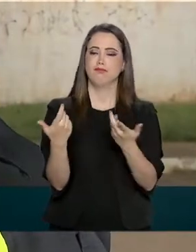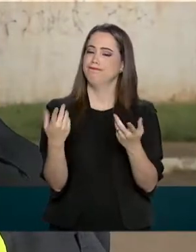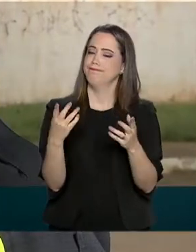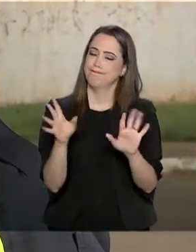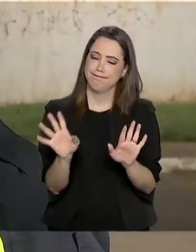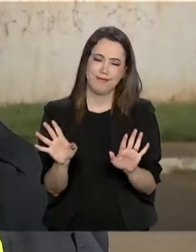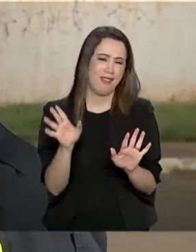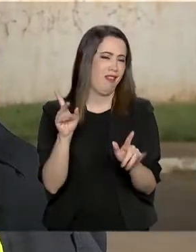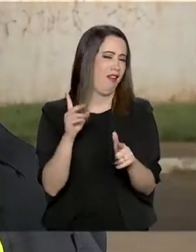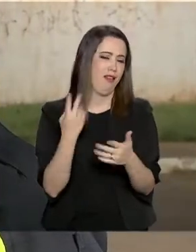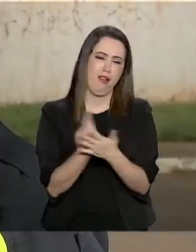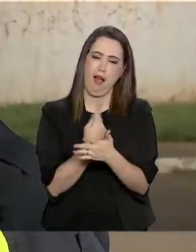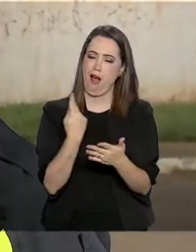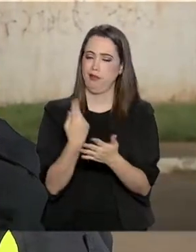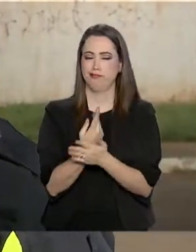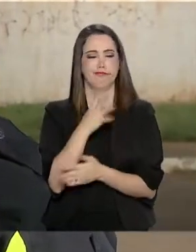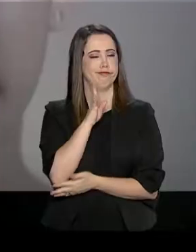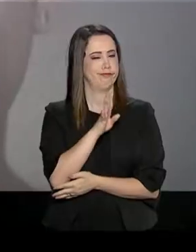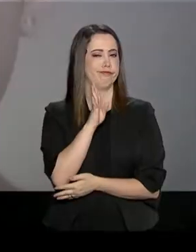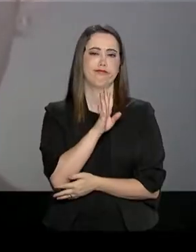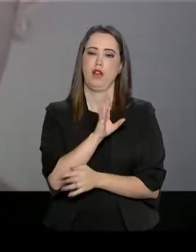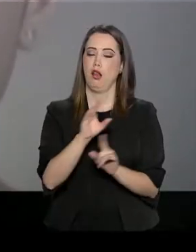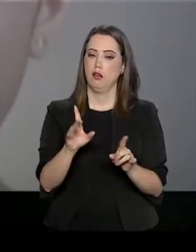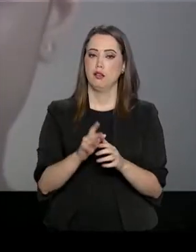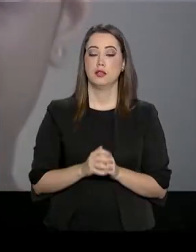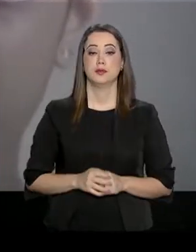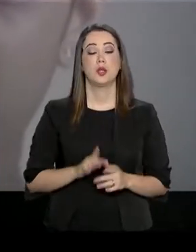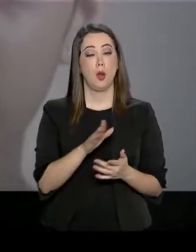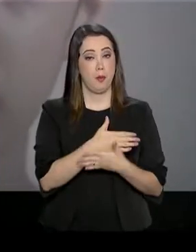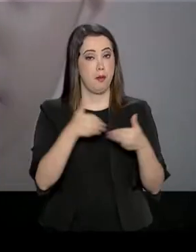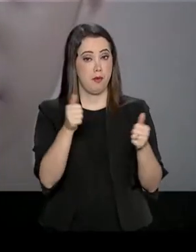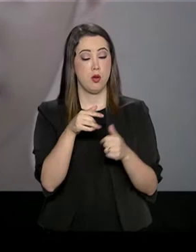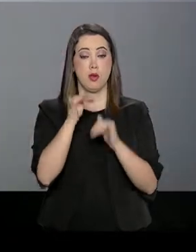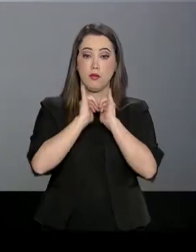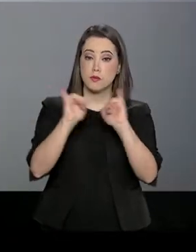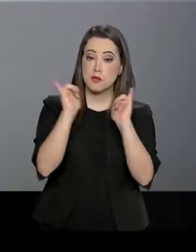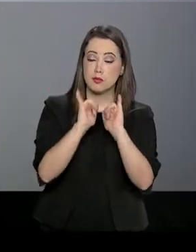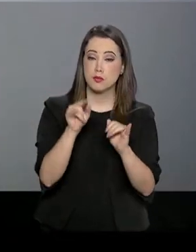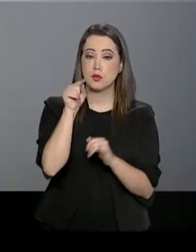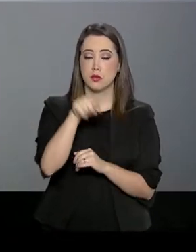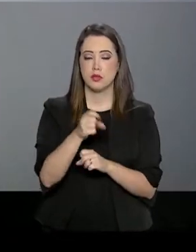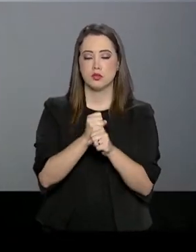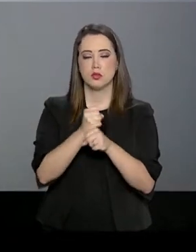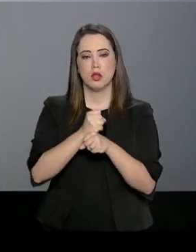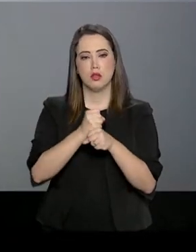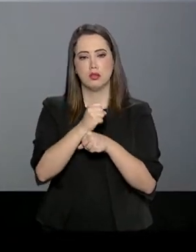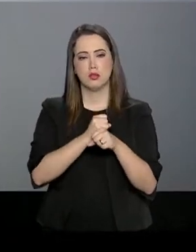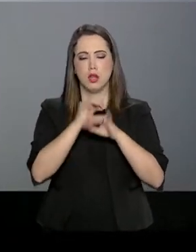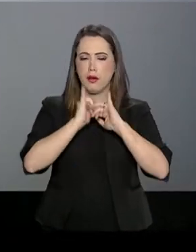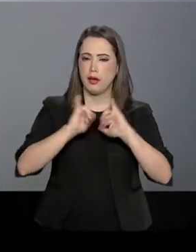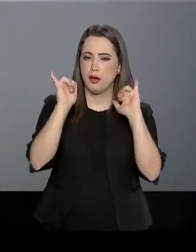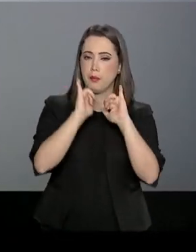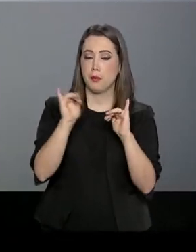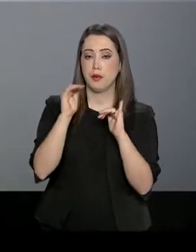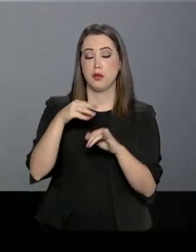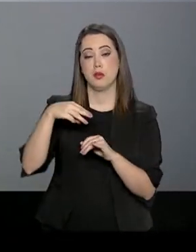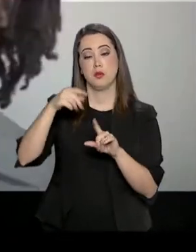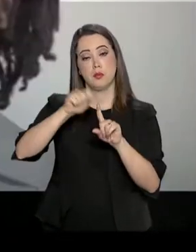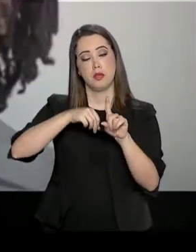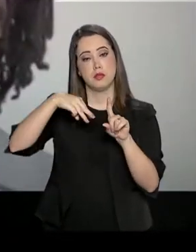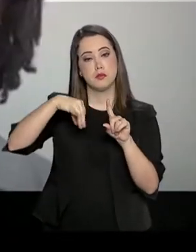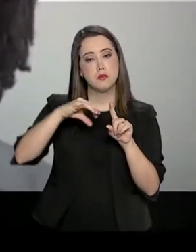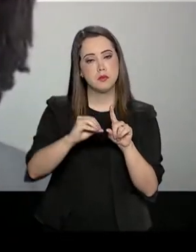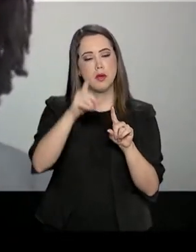no trânsito por esse uso dessa combinação. E para reforçar esse recado, este ano, a campanha do Maio Amarelo